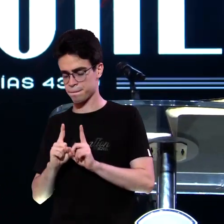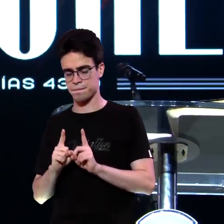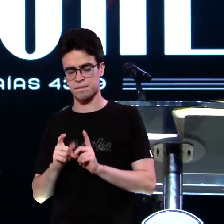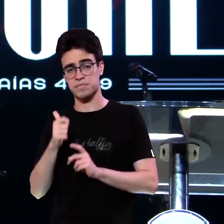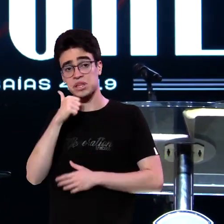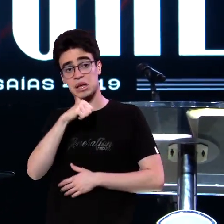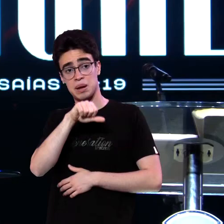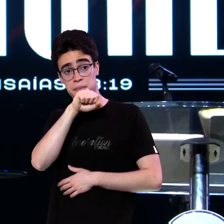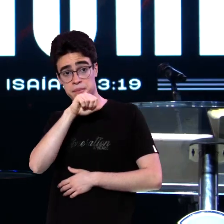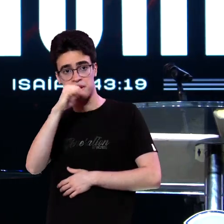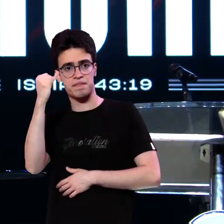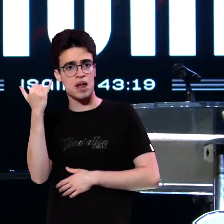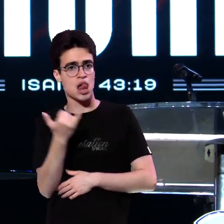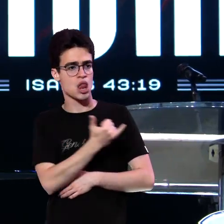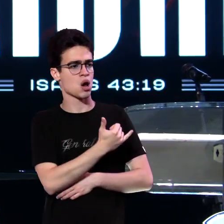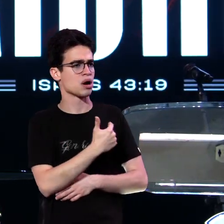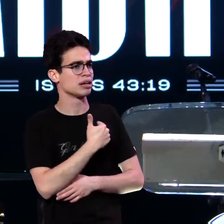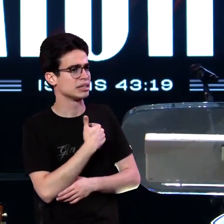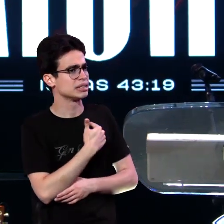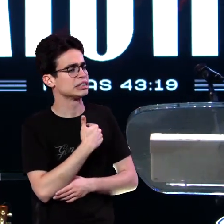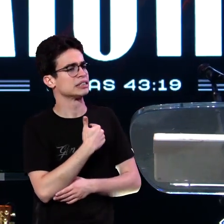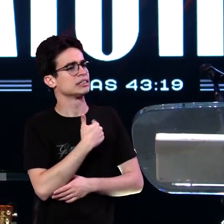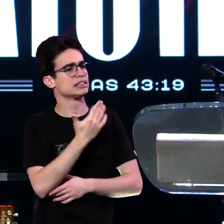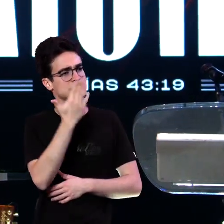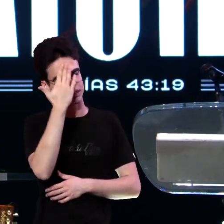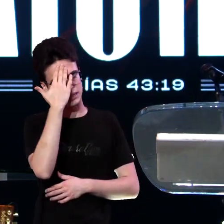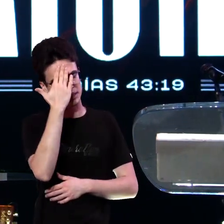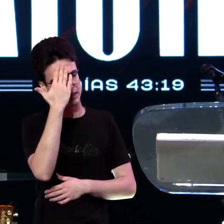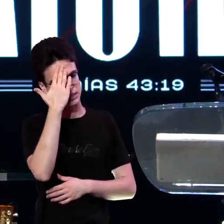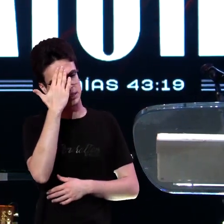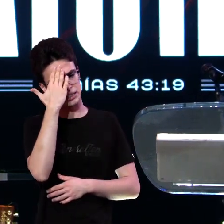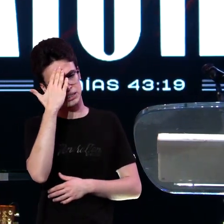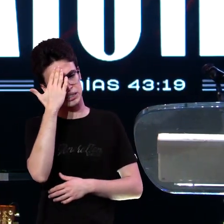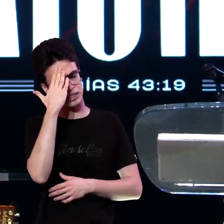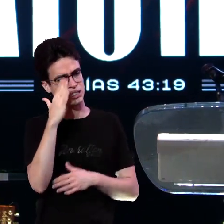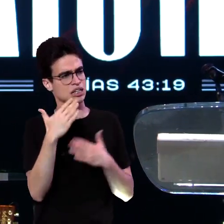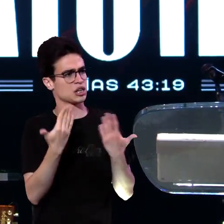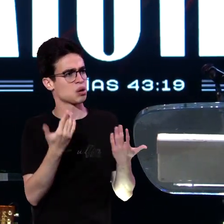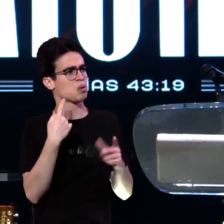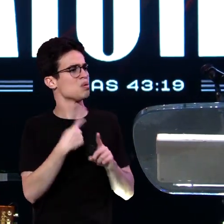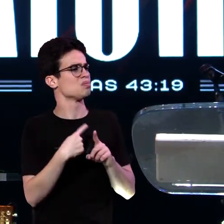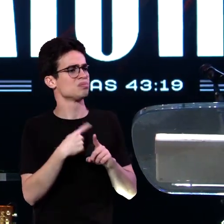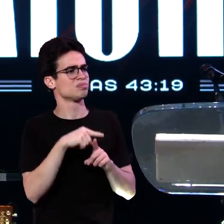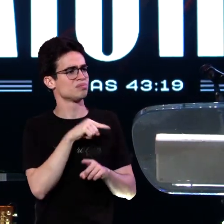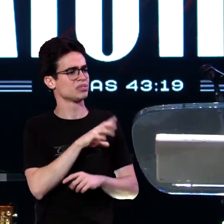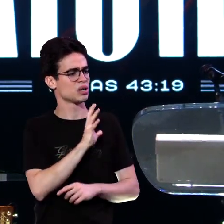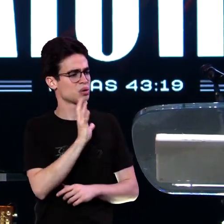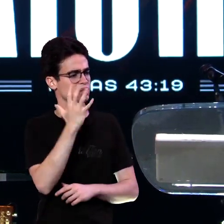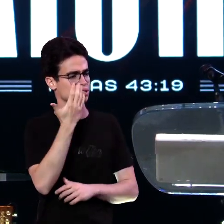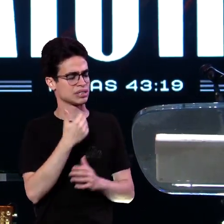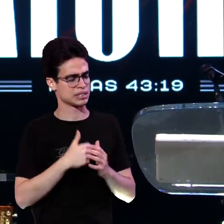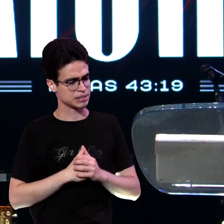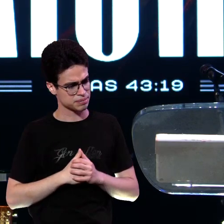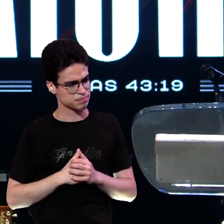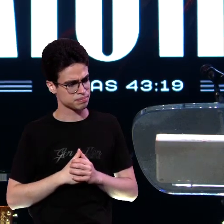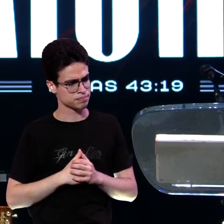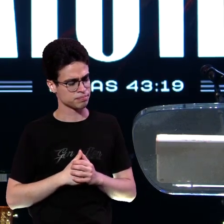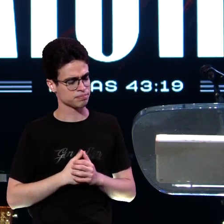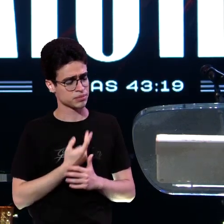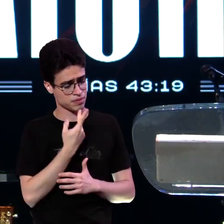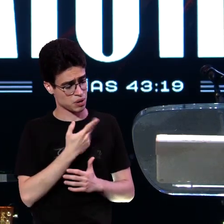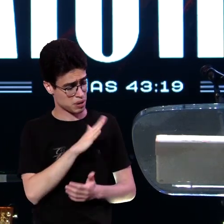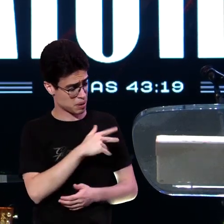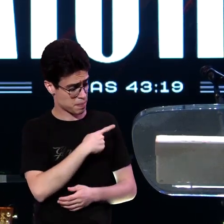uma coisa que eu entendi um pouco do porquê Deus permitiu que isso acontecesse com aquele menino. Ela